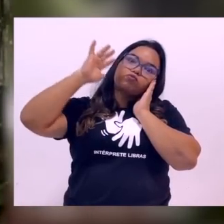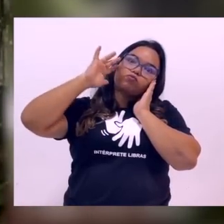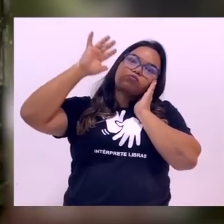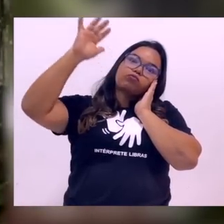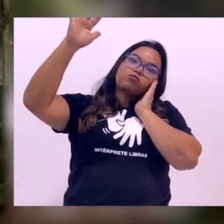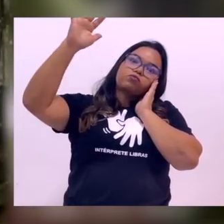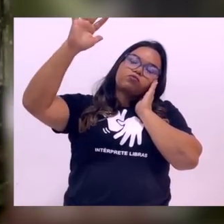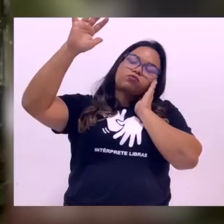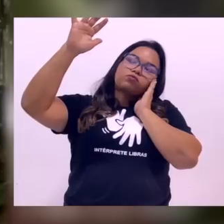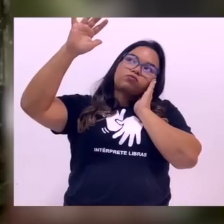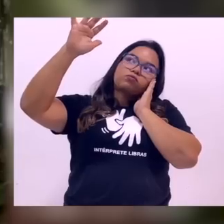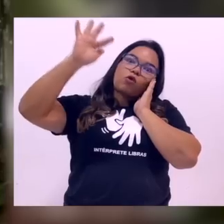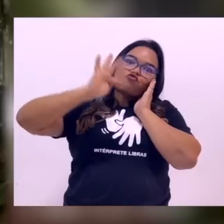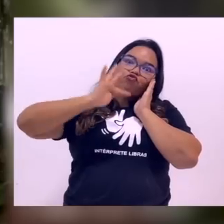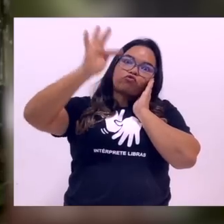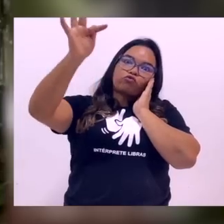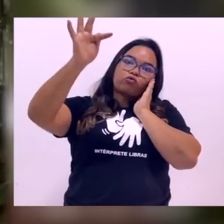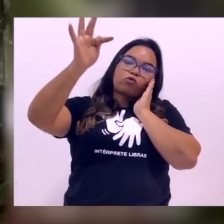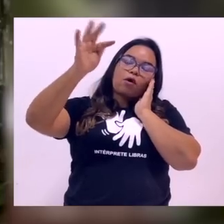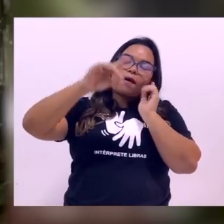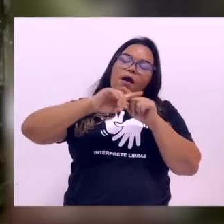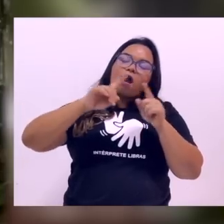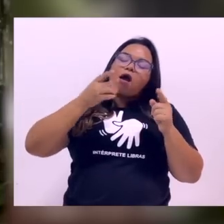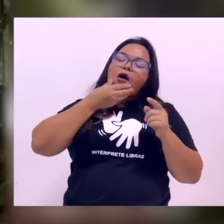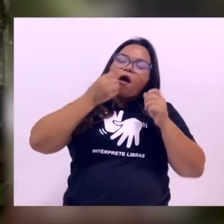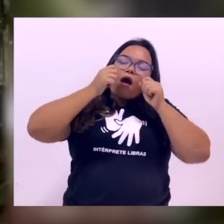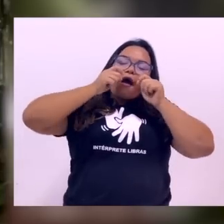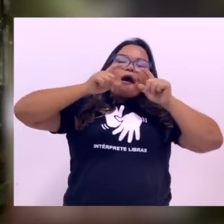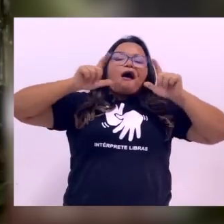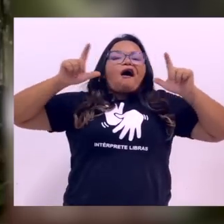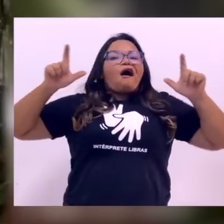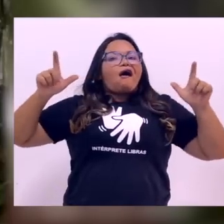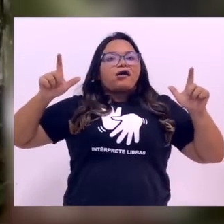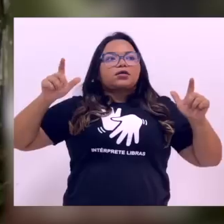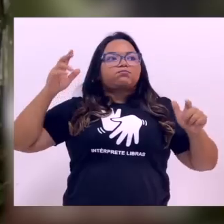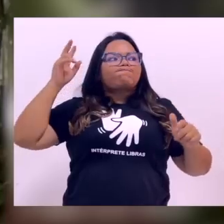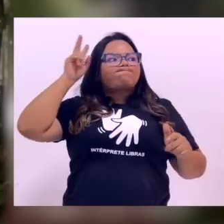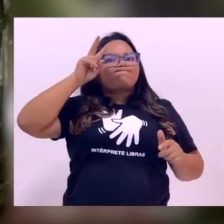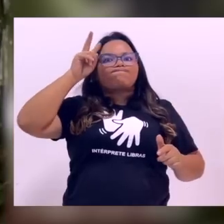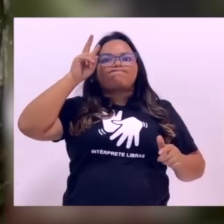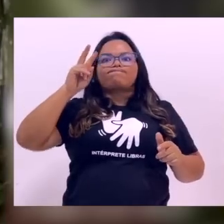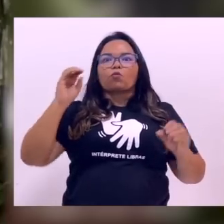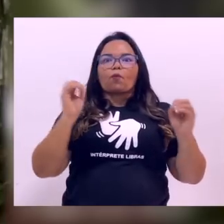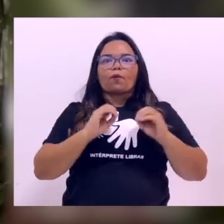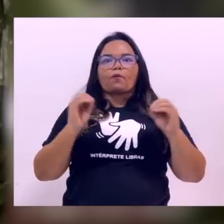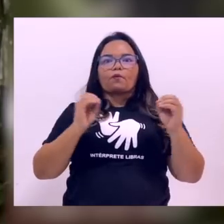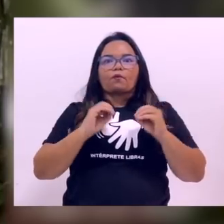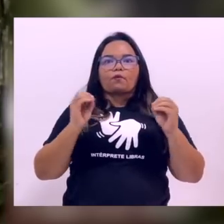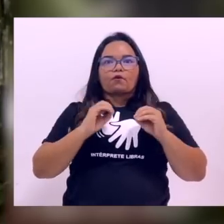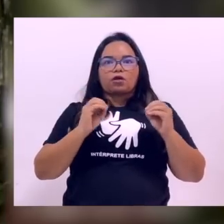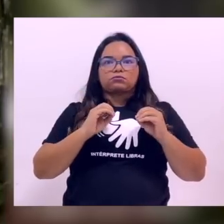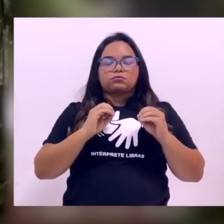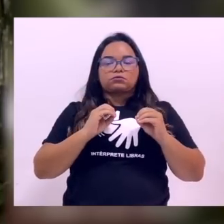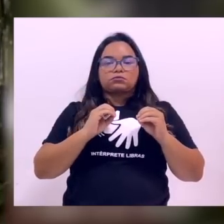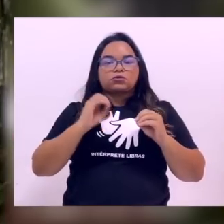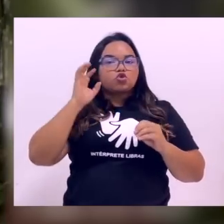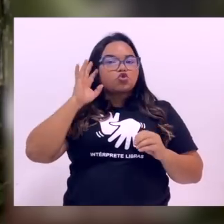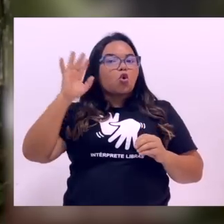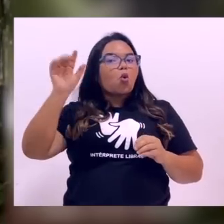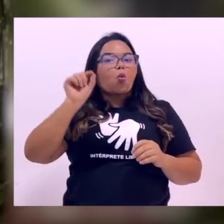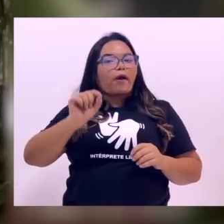se esquece do sonho, e em seguida ele fica muito confuso, e um profeta finalmente lhe explica o